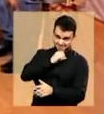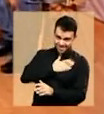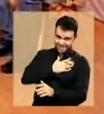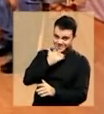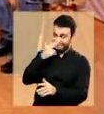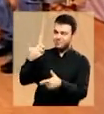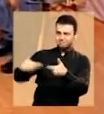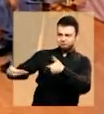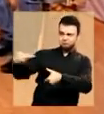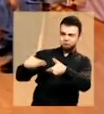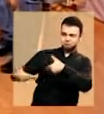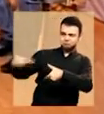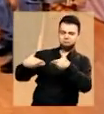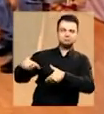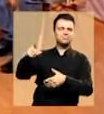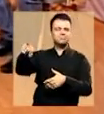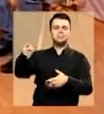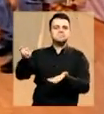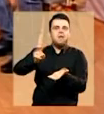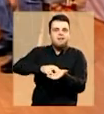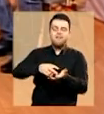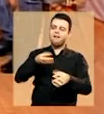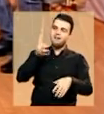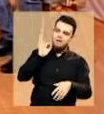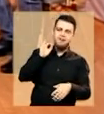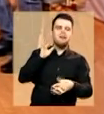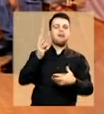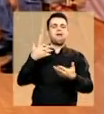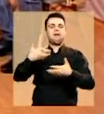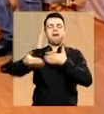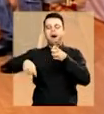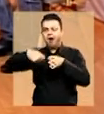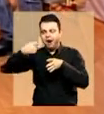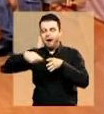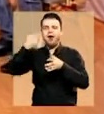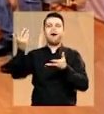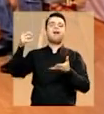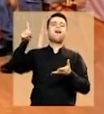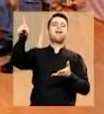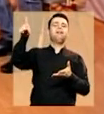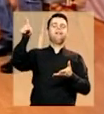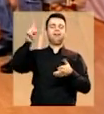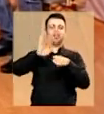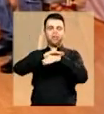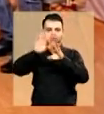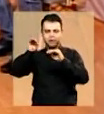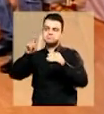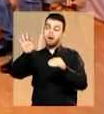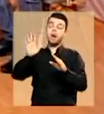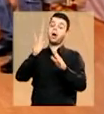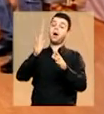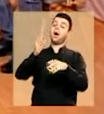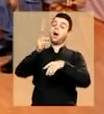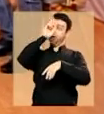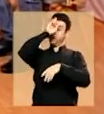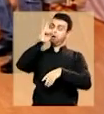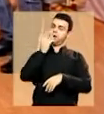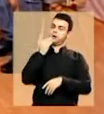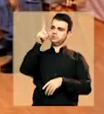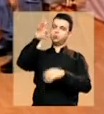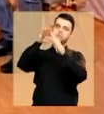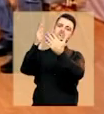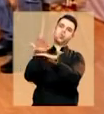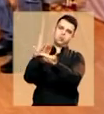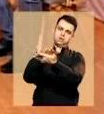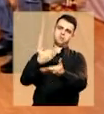Ela dava café da manhã, janta, porque o almoço eu almoçava lá na ONG mesmo, lá no meu trabalho. E